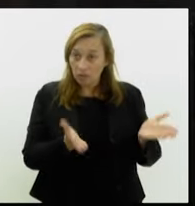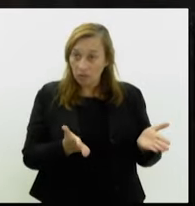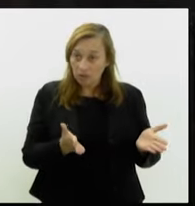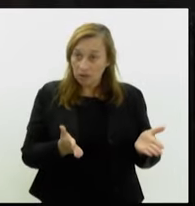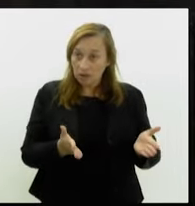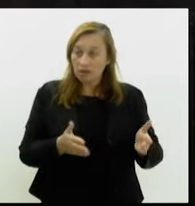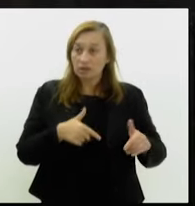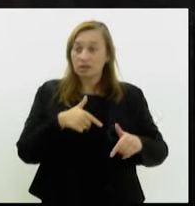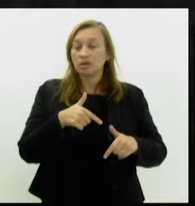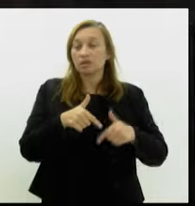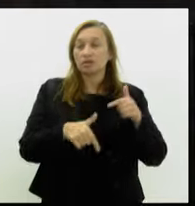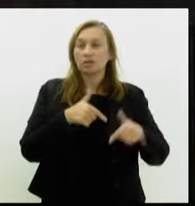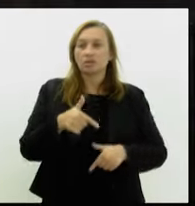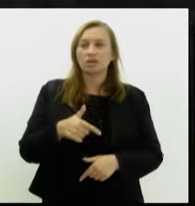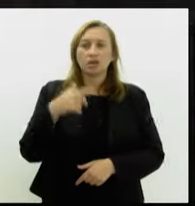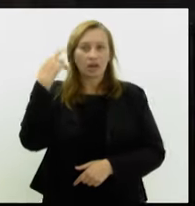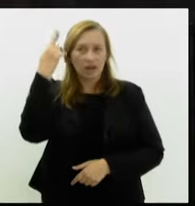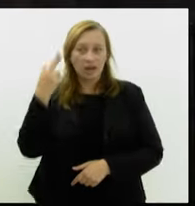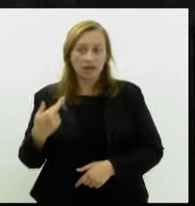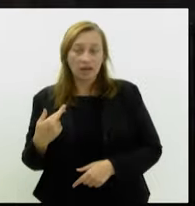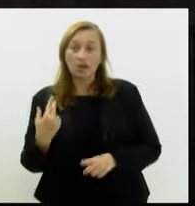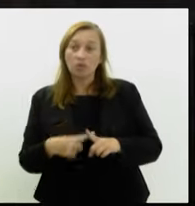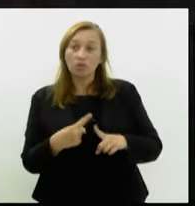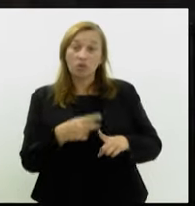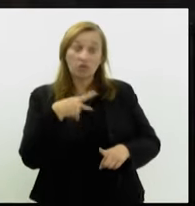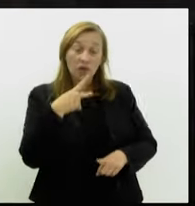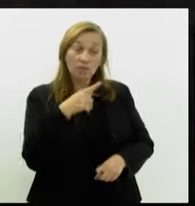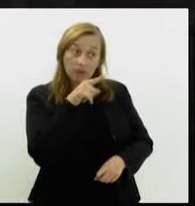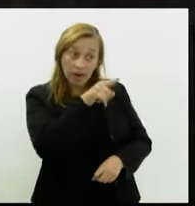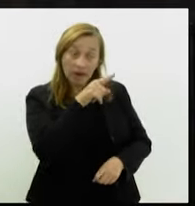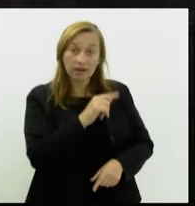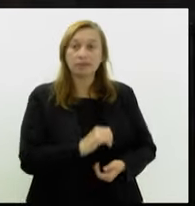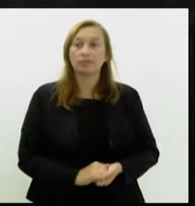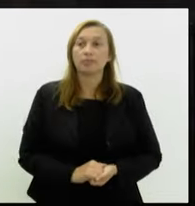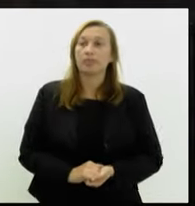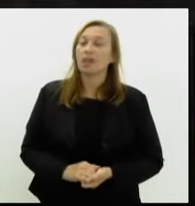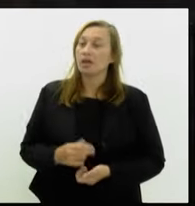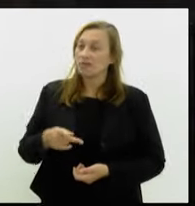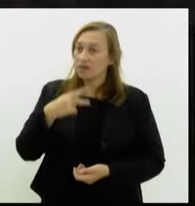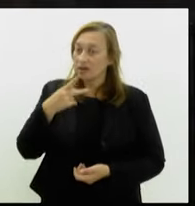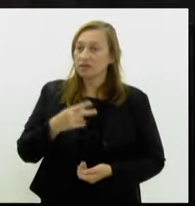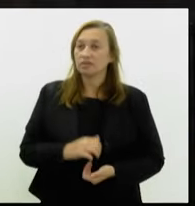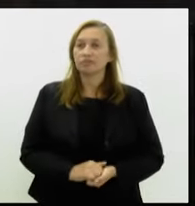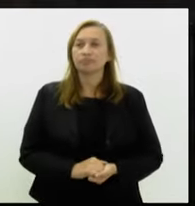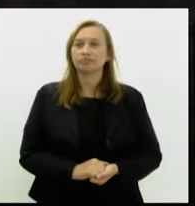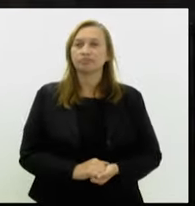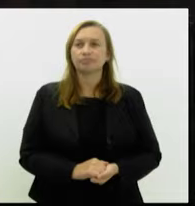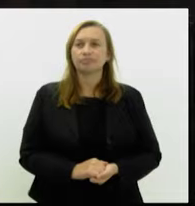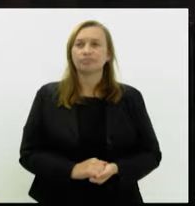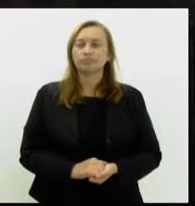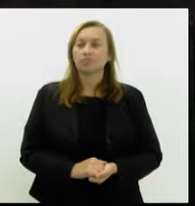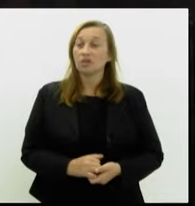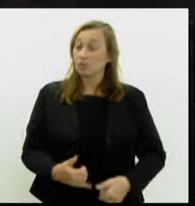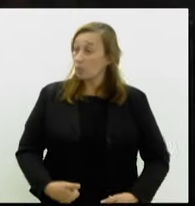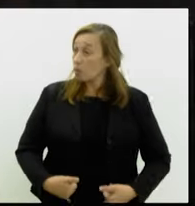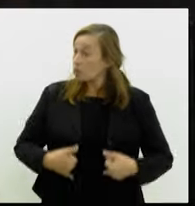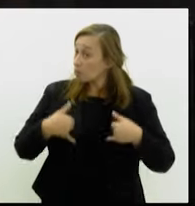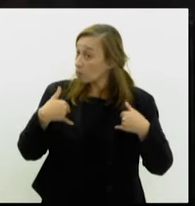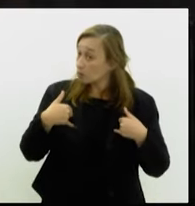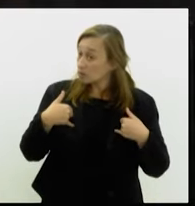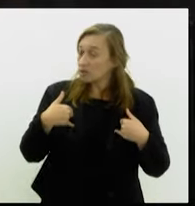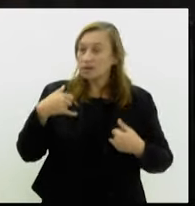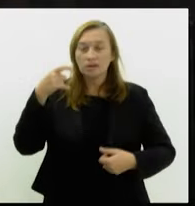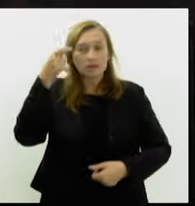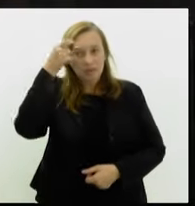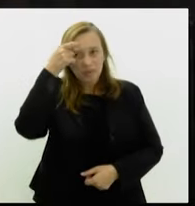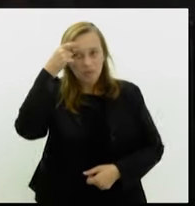é a nobilíssima deputada Renata Souza, porque falo diretamente para ela. Disse que, em honra da memória